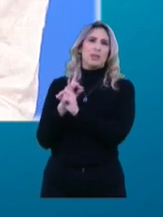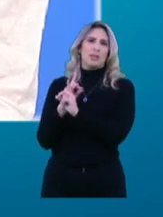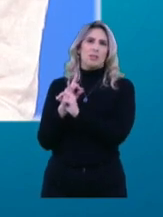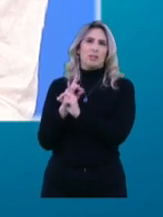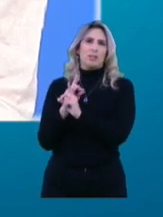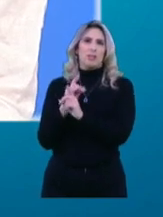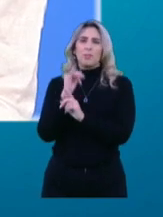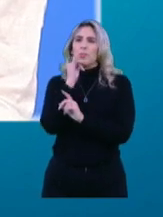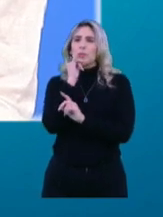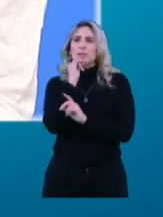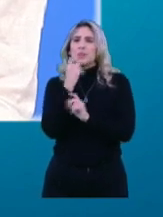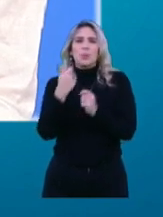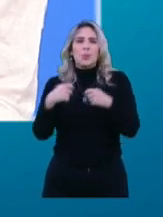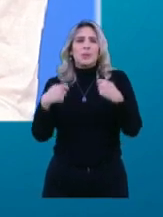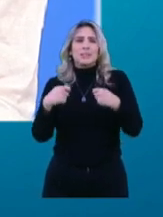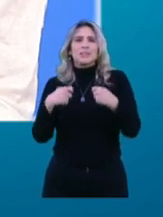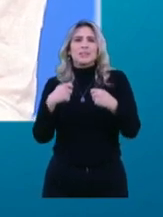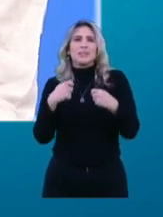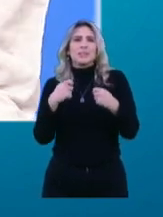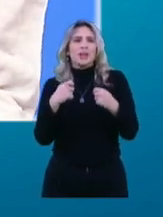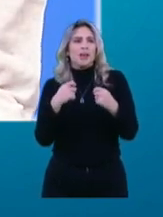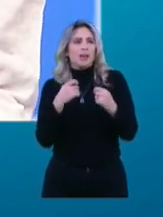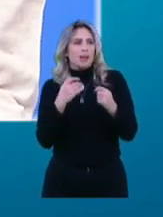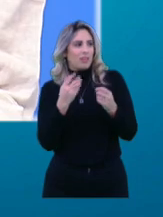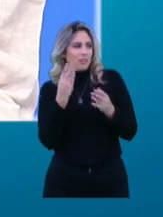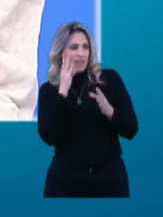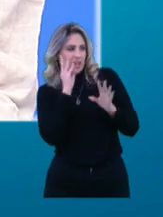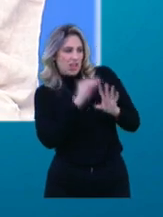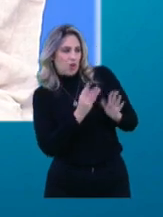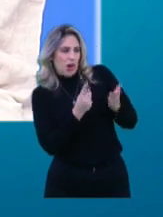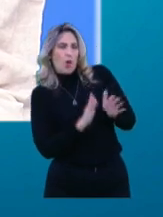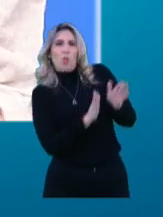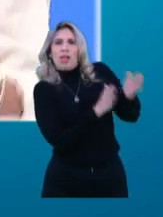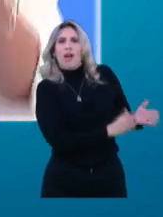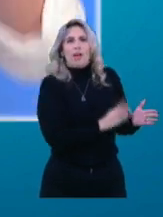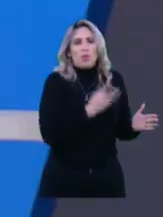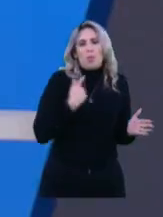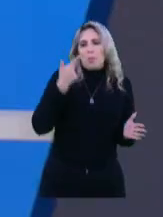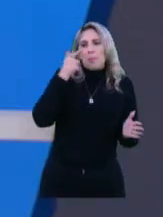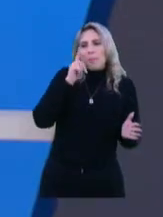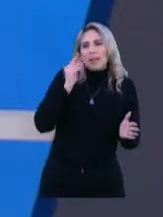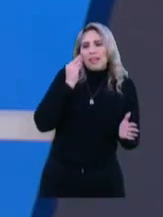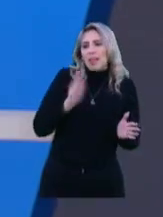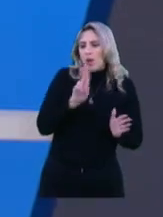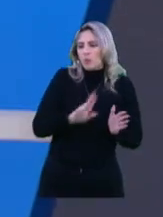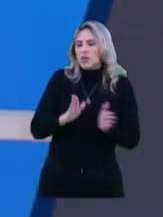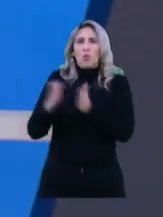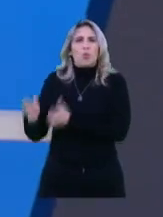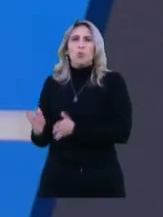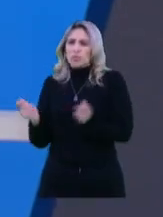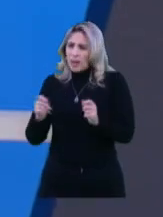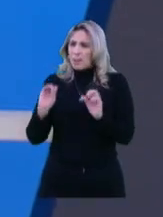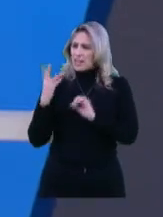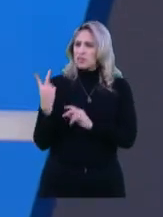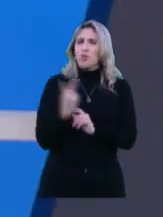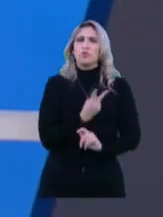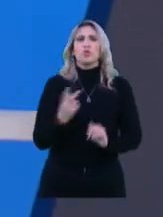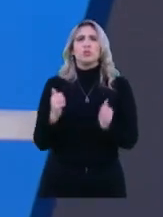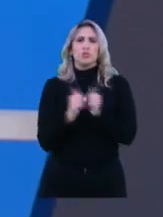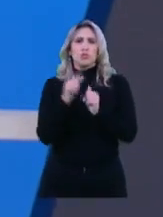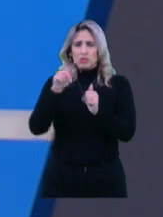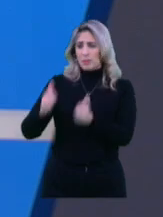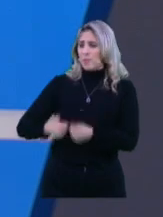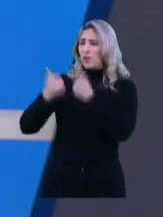outro vou te explicar porquê São Paulo tem hoje o maior orçamento em termos reais da história da cidade se você